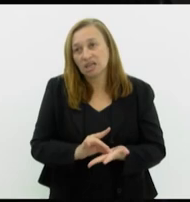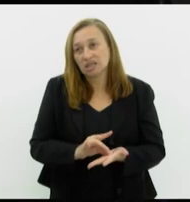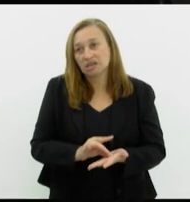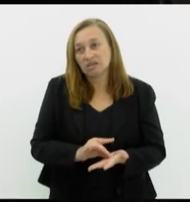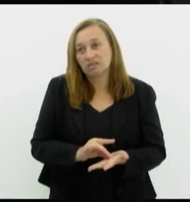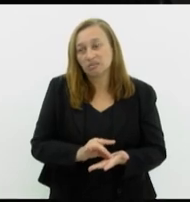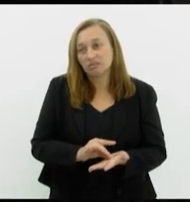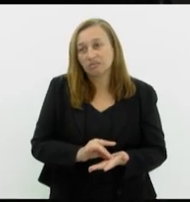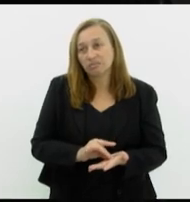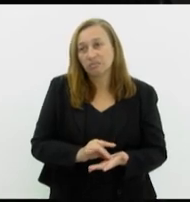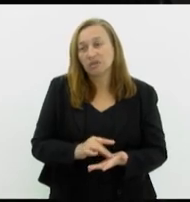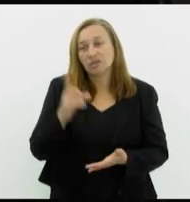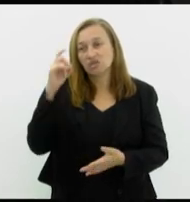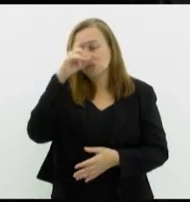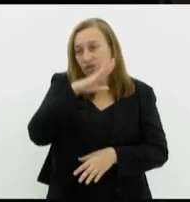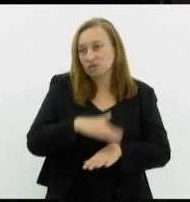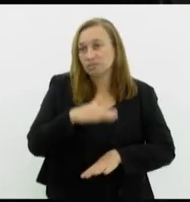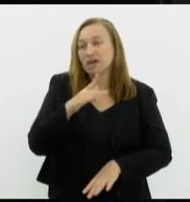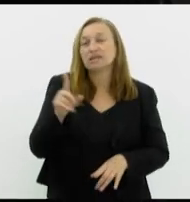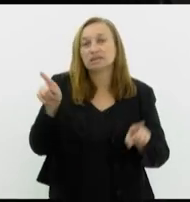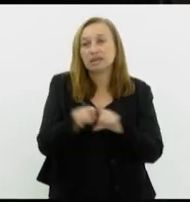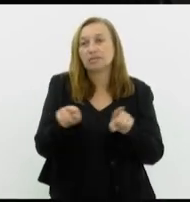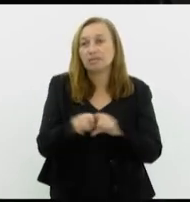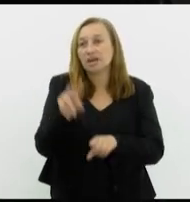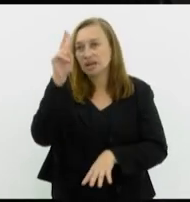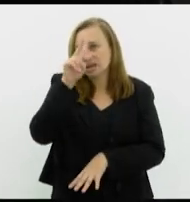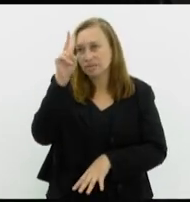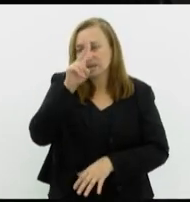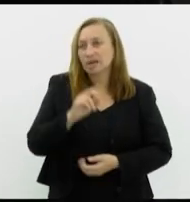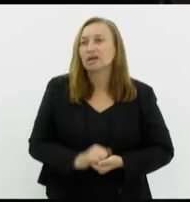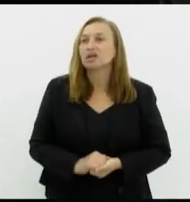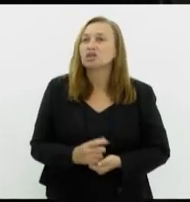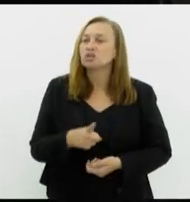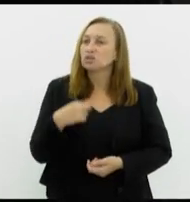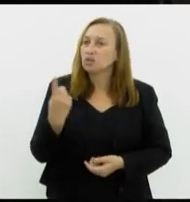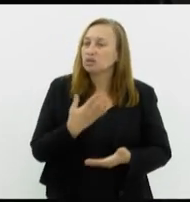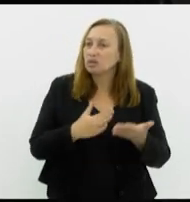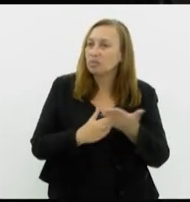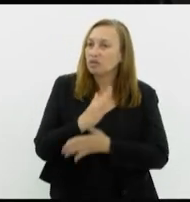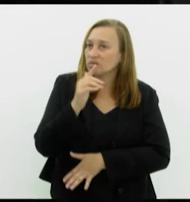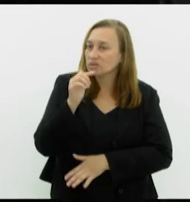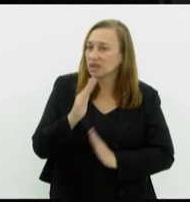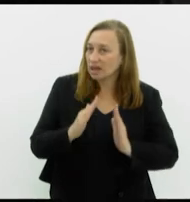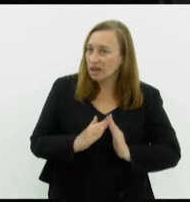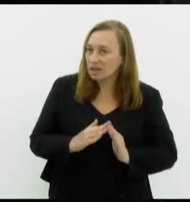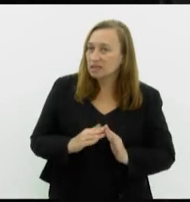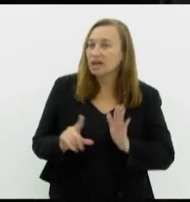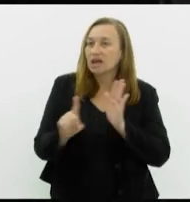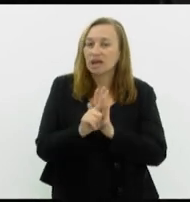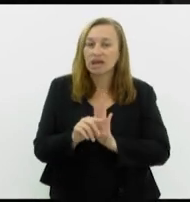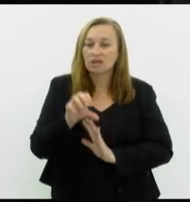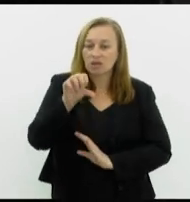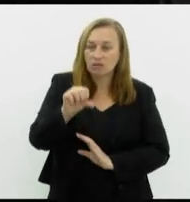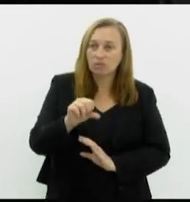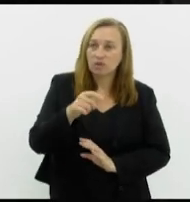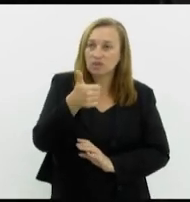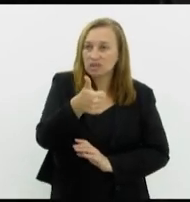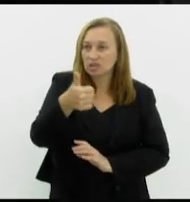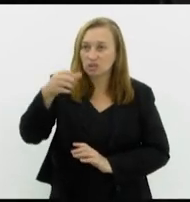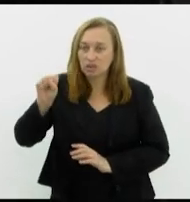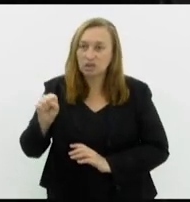situação cada vez mais difícil. Também lembrar que nós aprovamos aqui a Lei 9.180